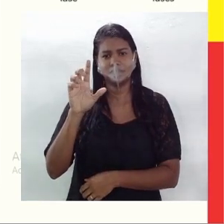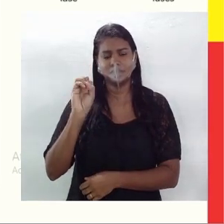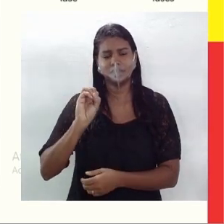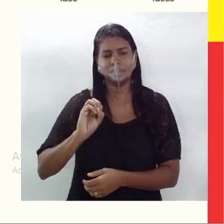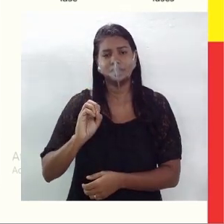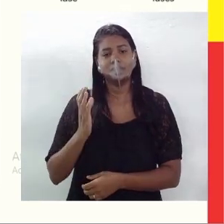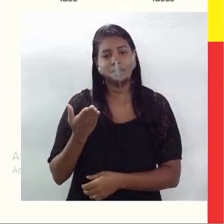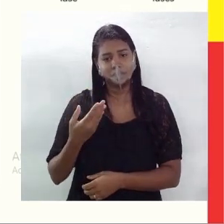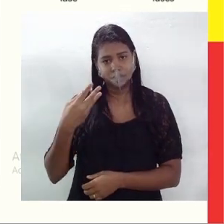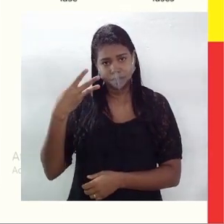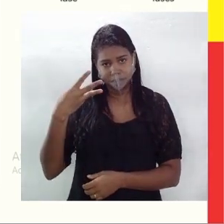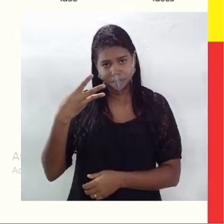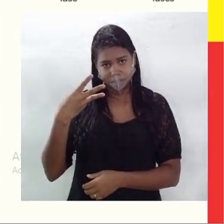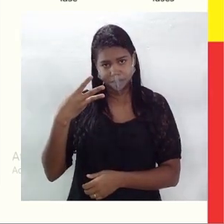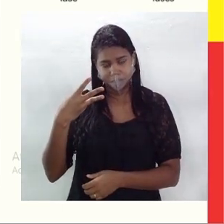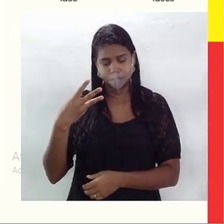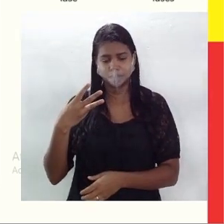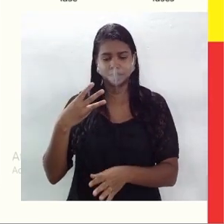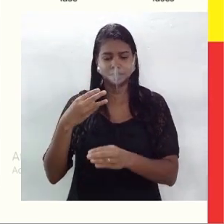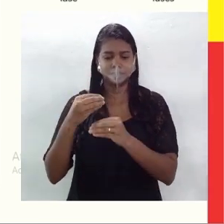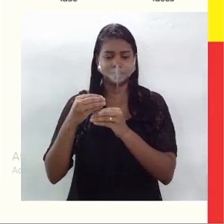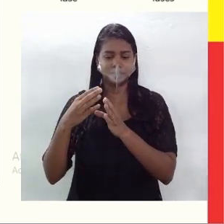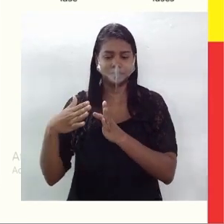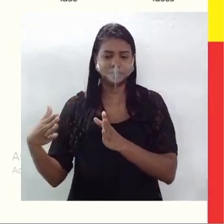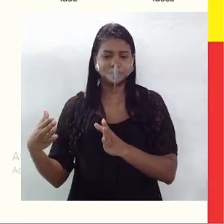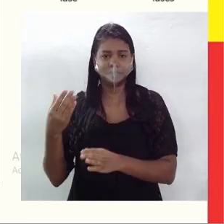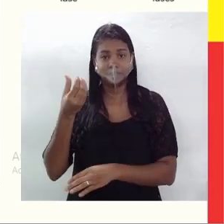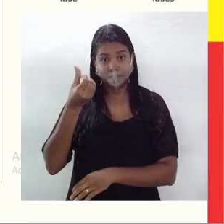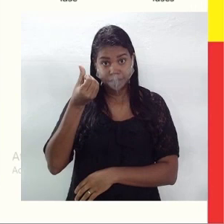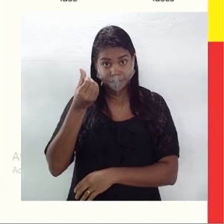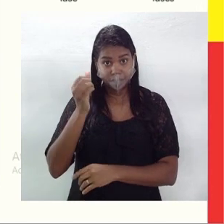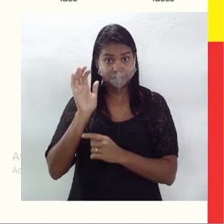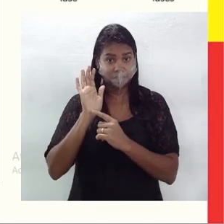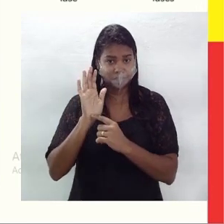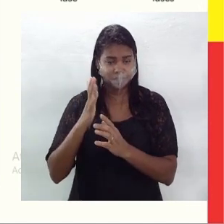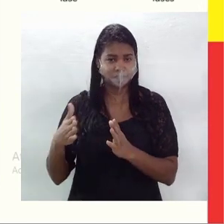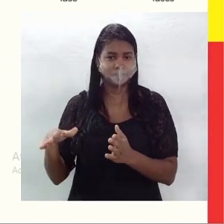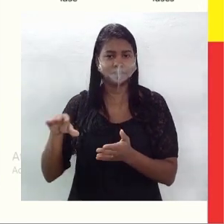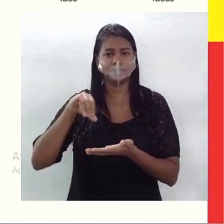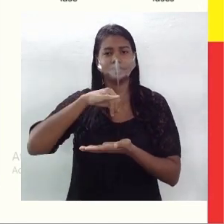o sistema 3 apresenta 6 fases.